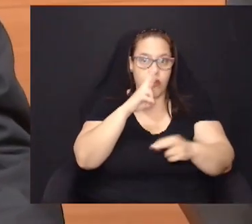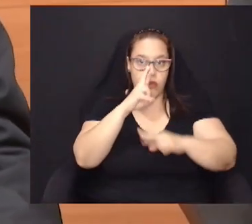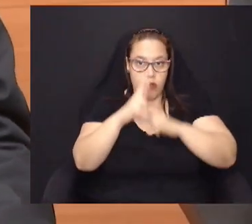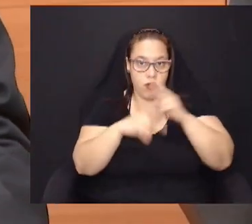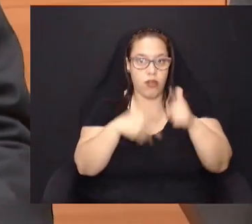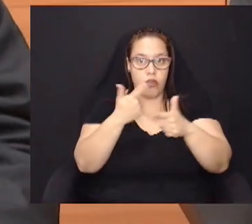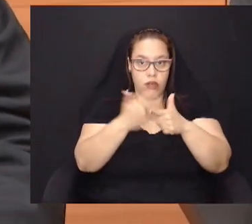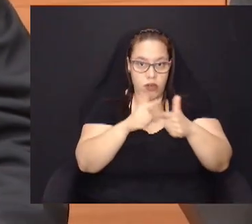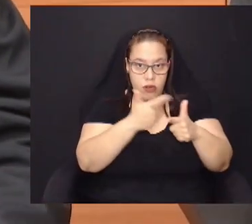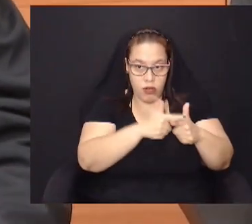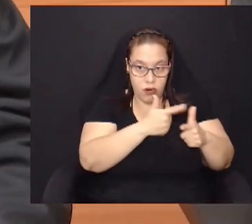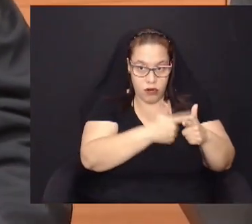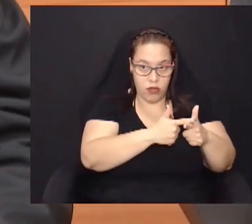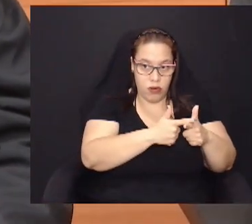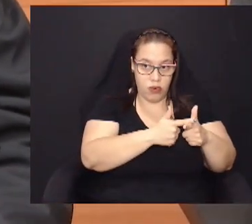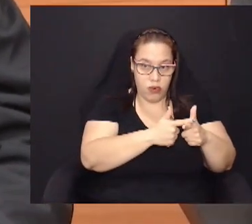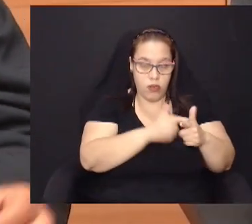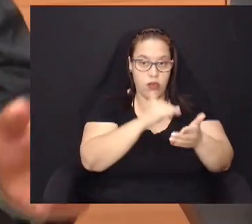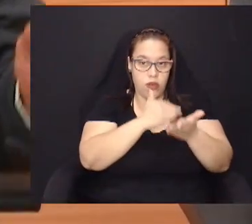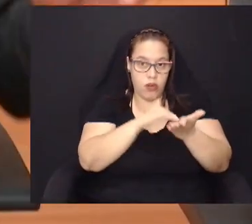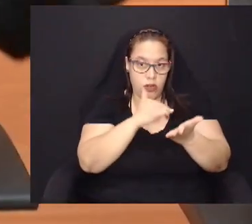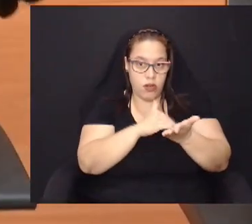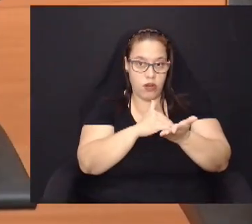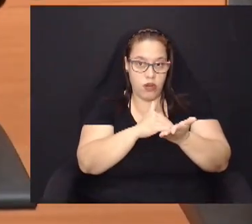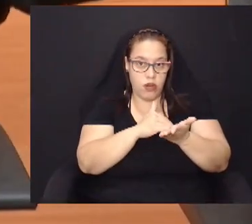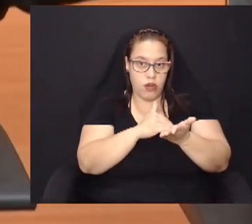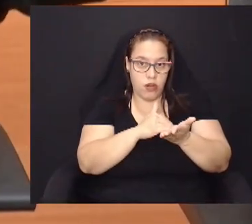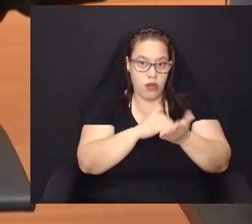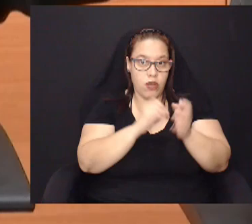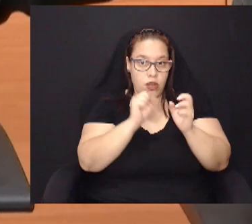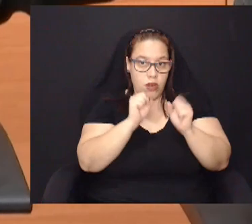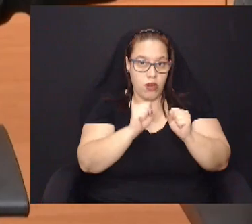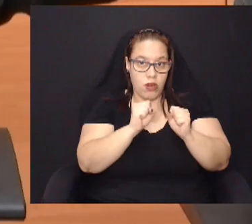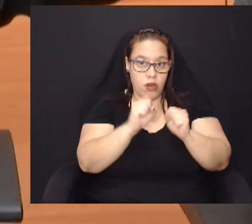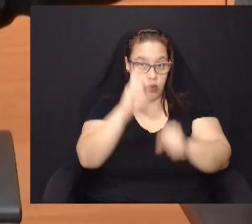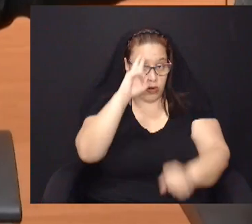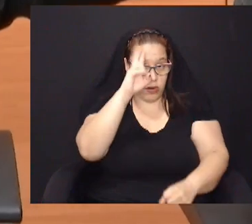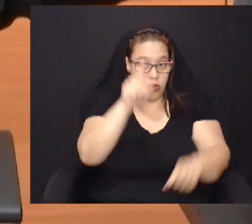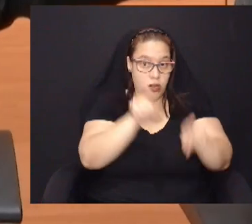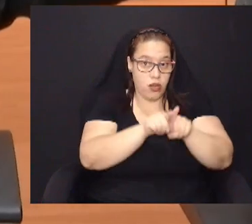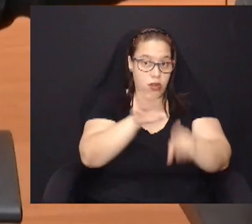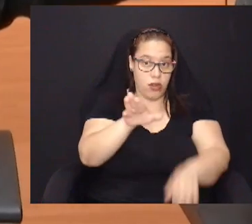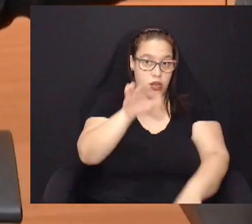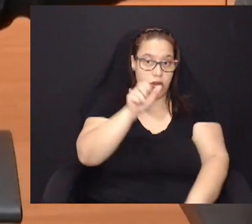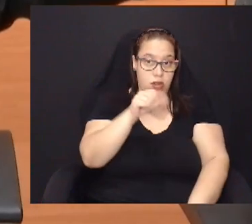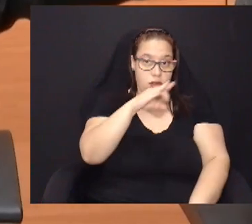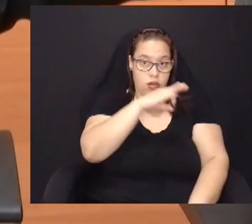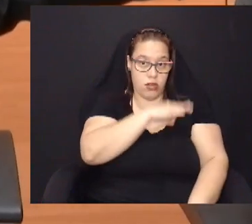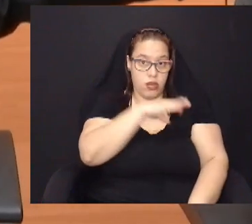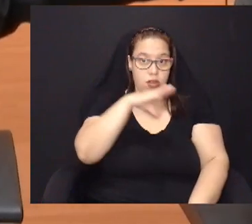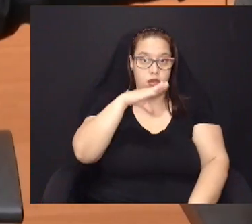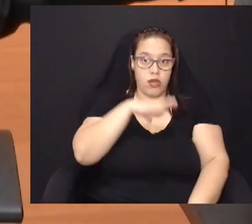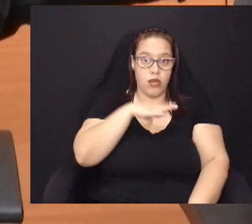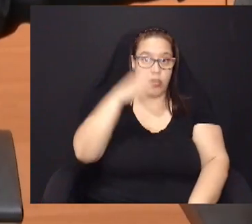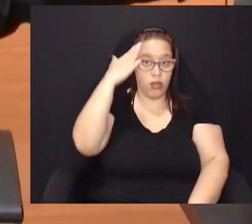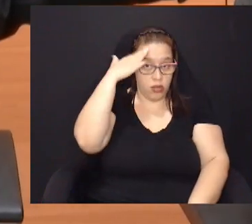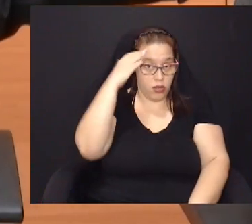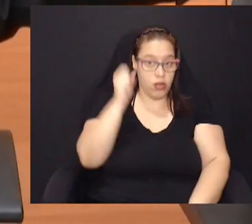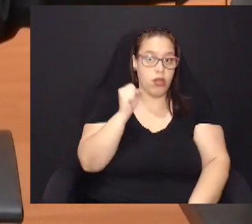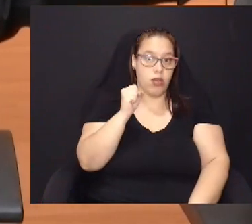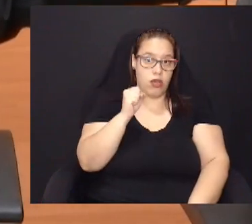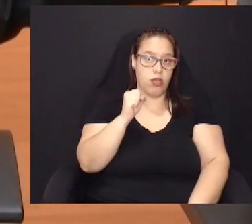problemas através da secretária, poderia o senhor também chamar o pessoal da guarda aqui, porque nós sabemos que tem,